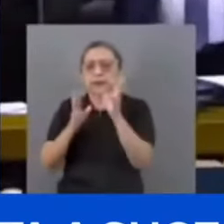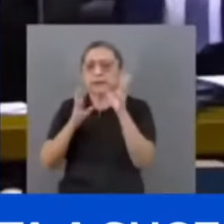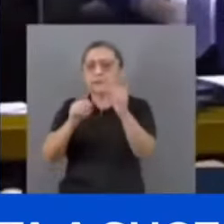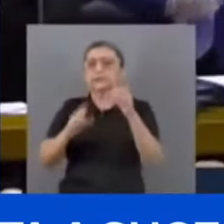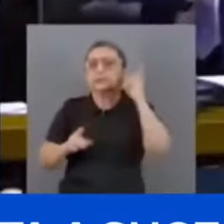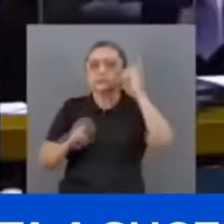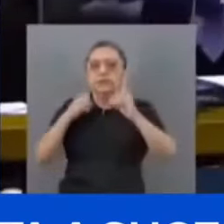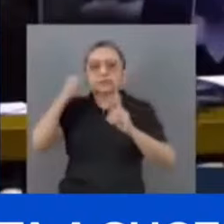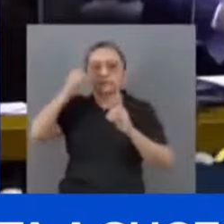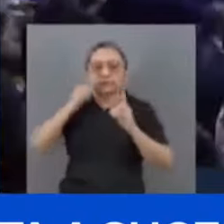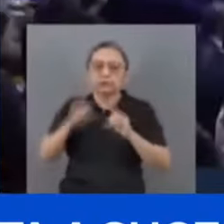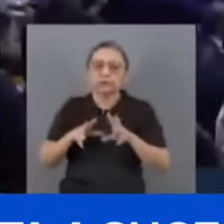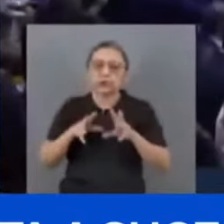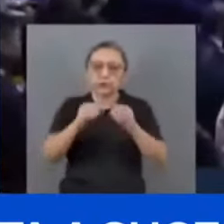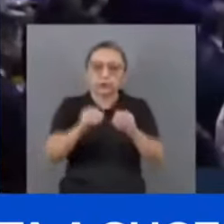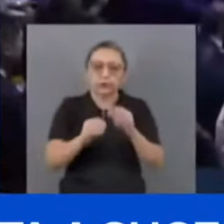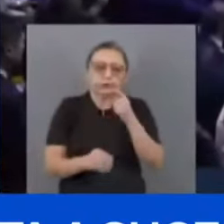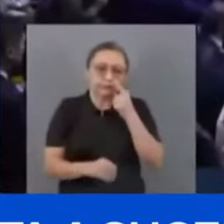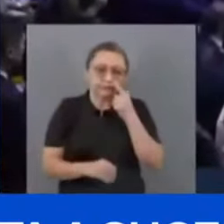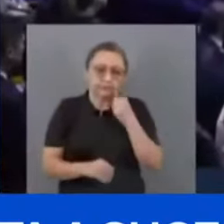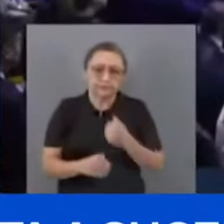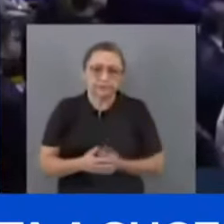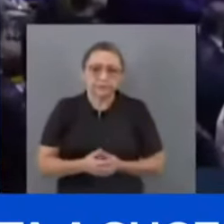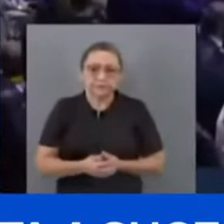Só lembrando que a eleição da Câmara é para presidente da Câmara em